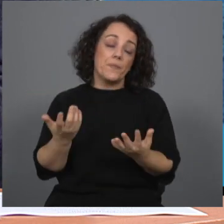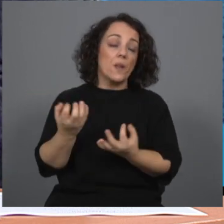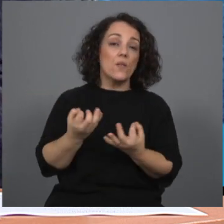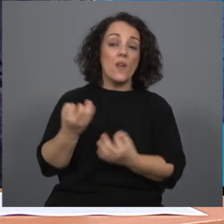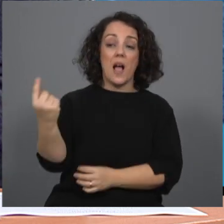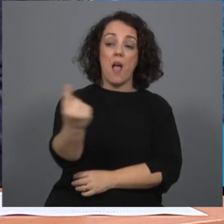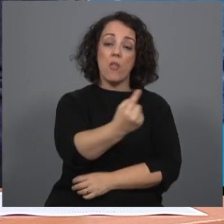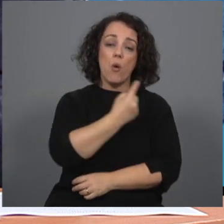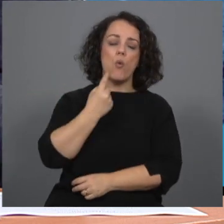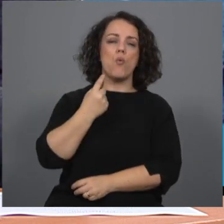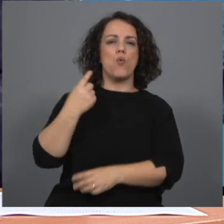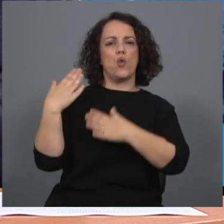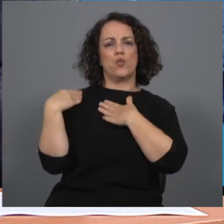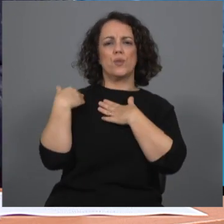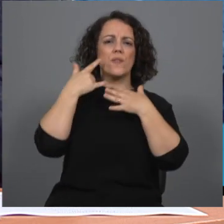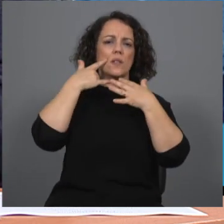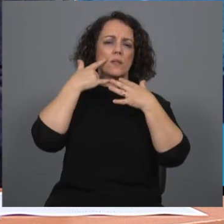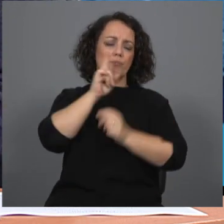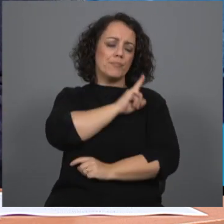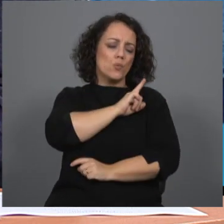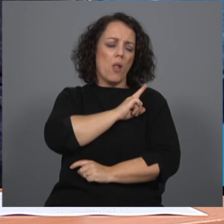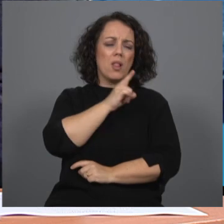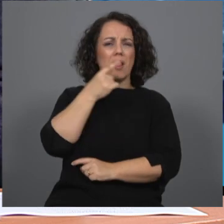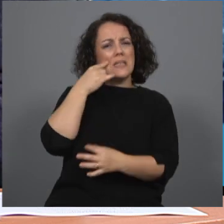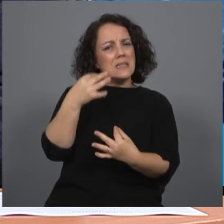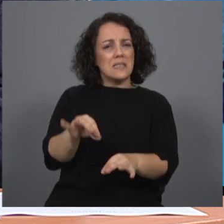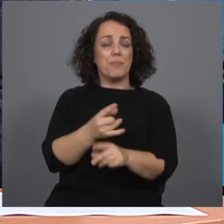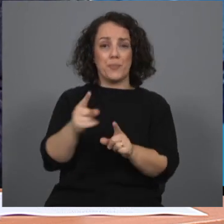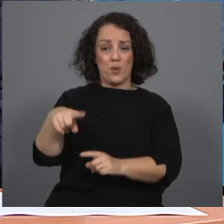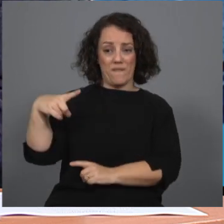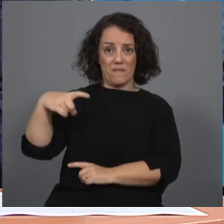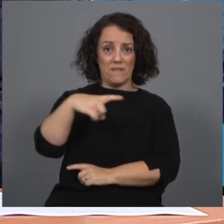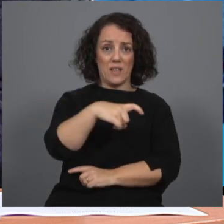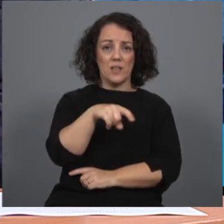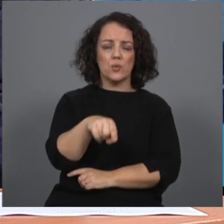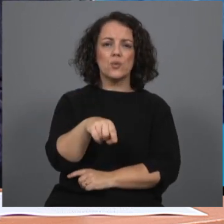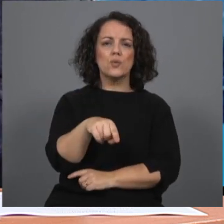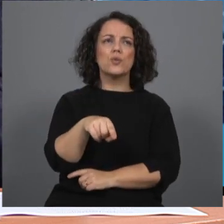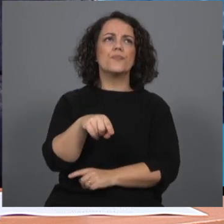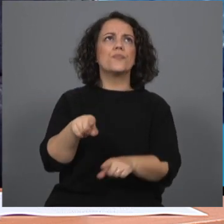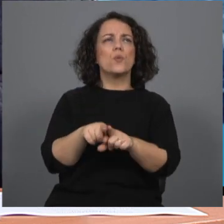pessoal, de coisas simples, porque este vírus, ainda por cima, não é um vírus